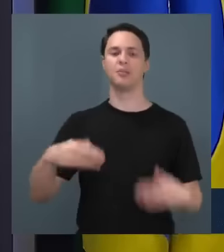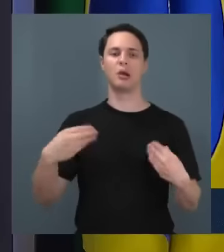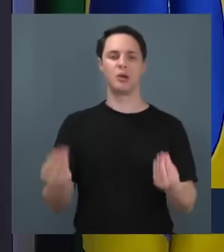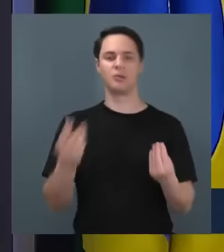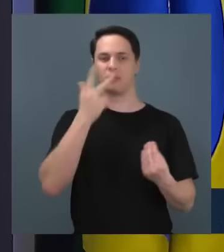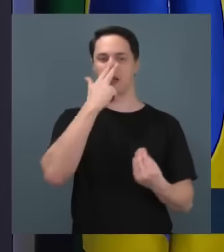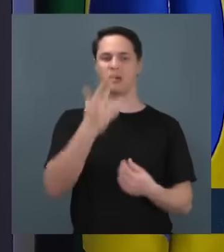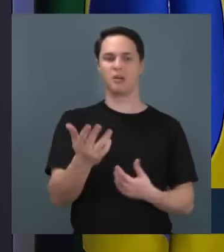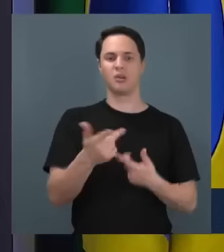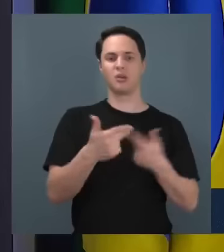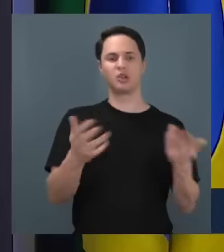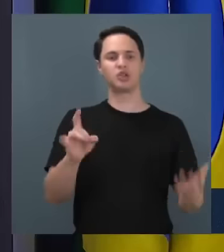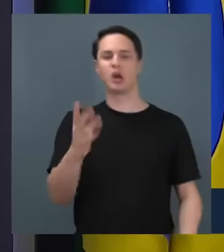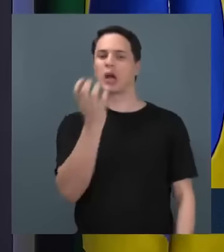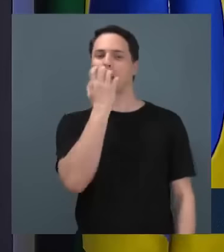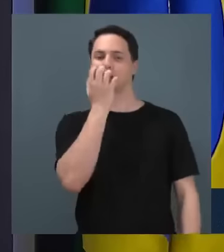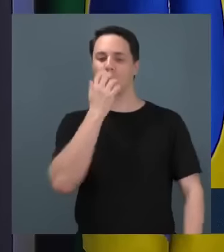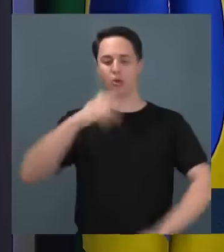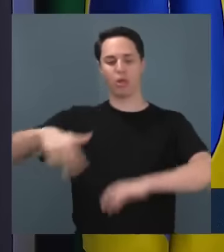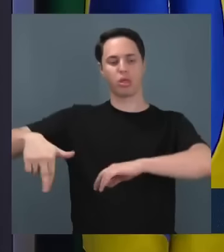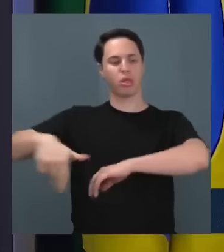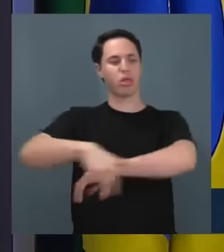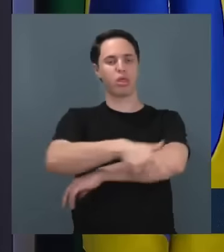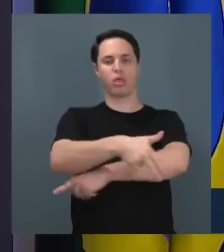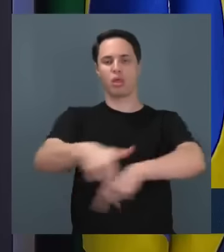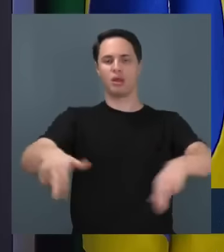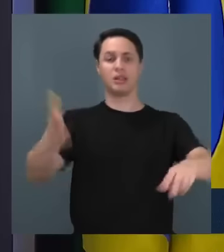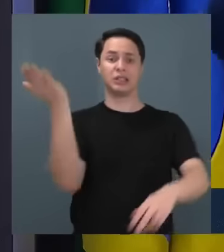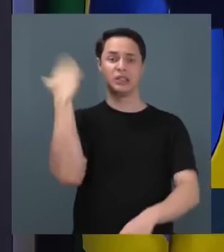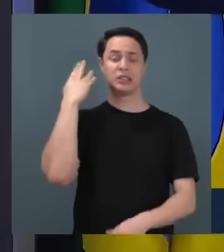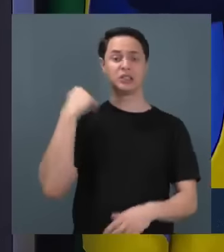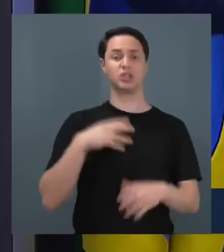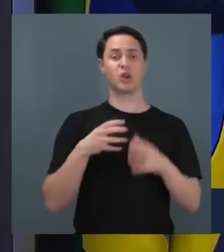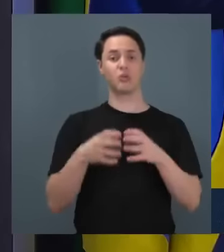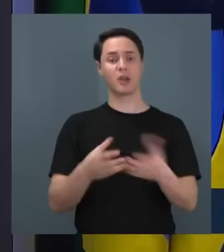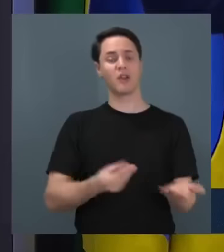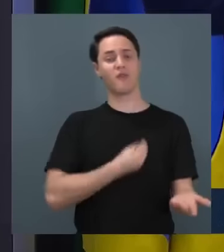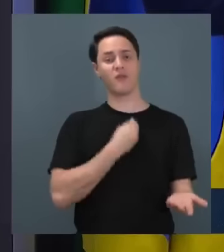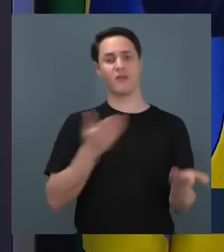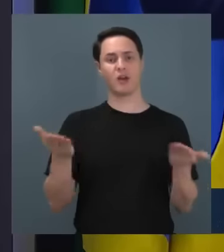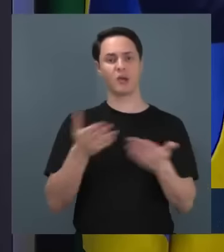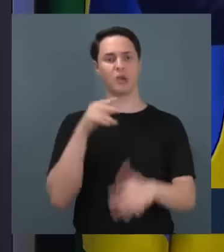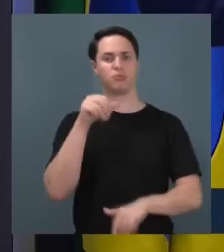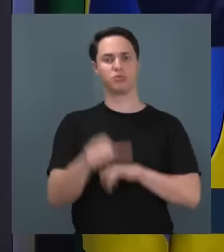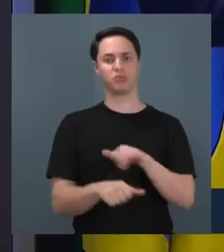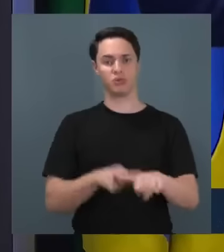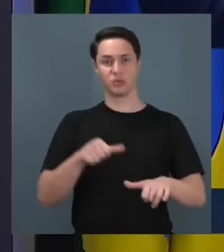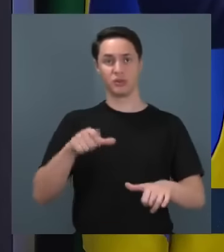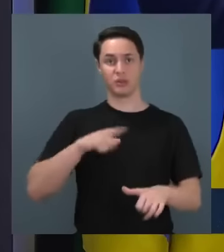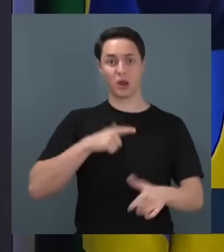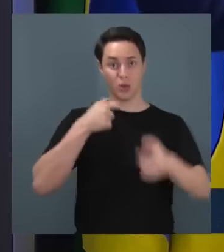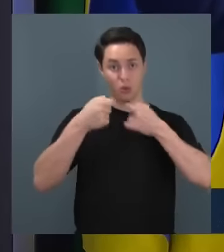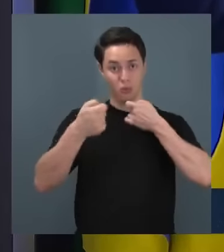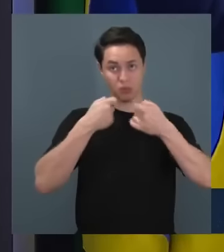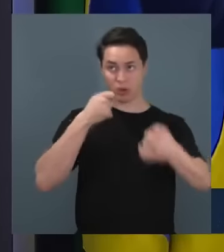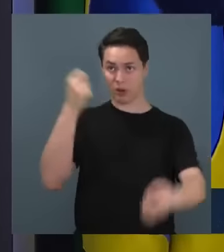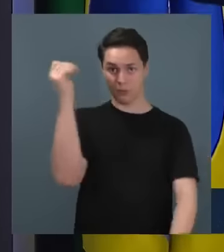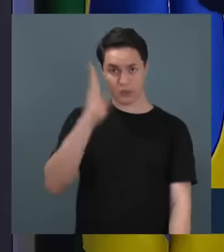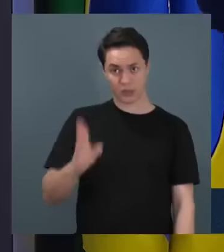casas vazias testemunham que antes era uma comunidade viva. Foram lá veículos de comunicação do Brasil